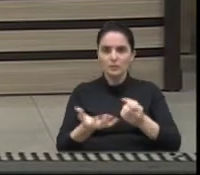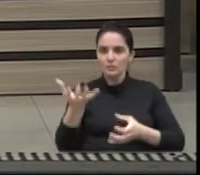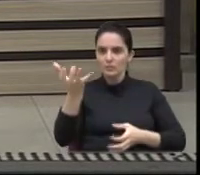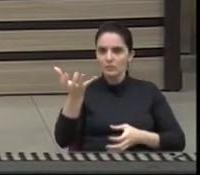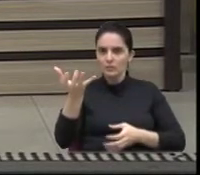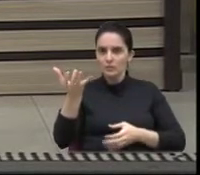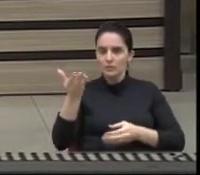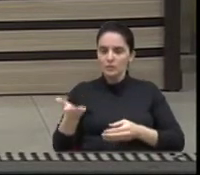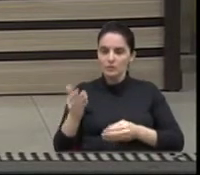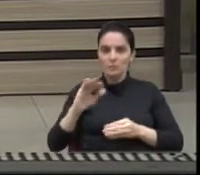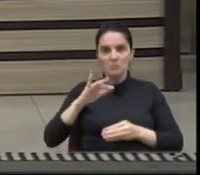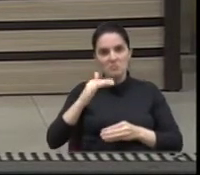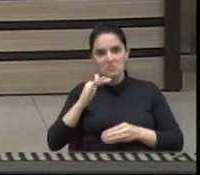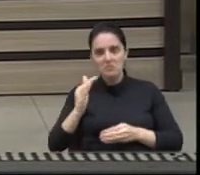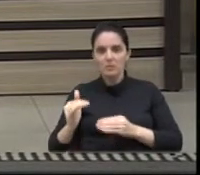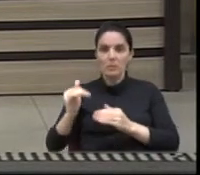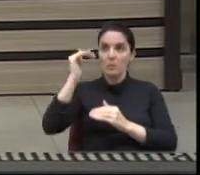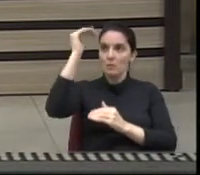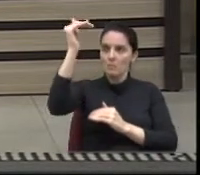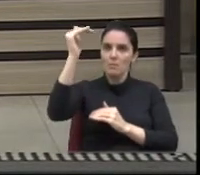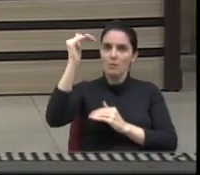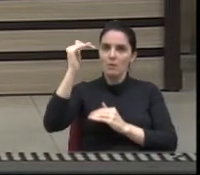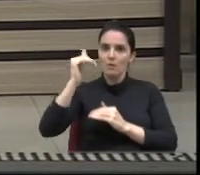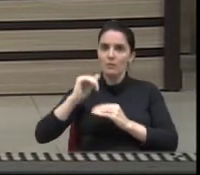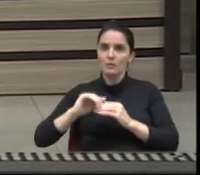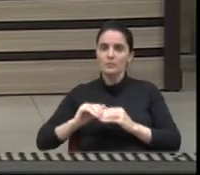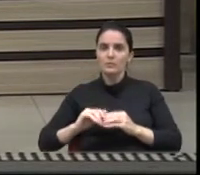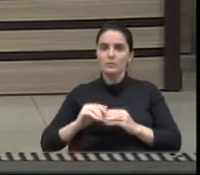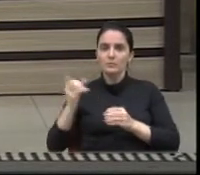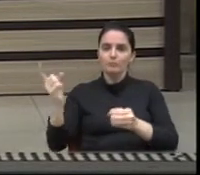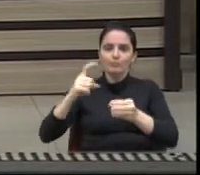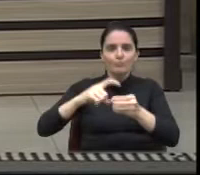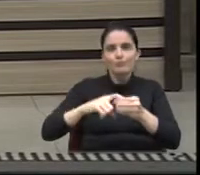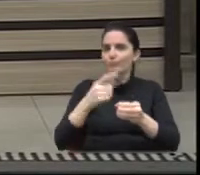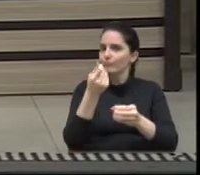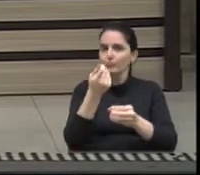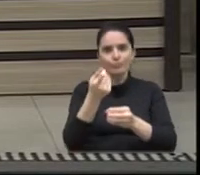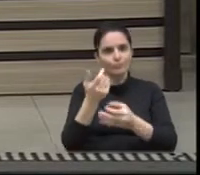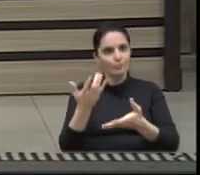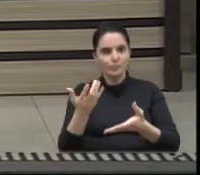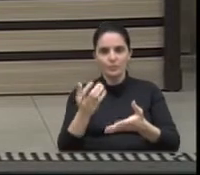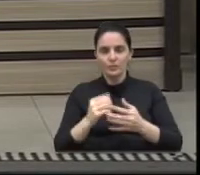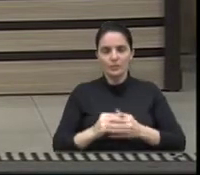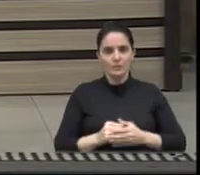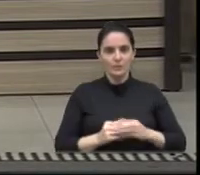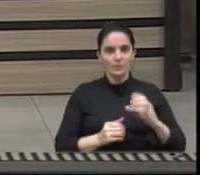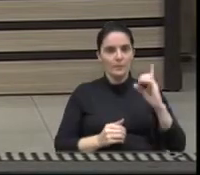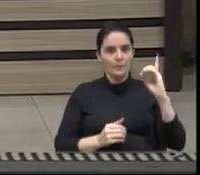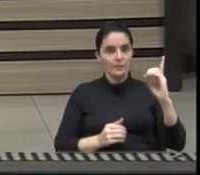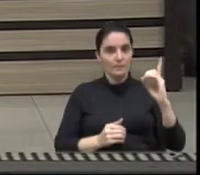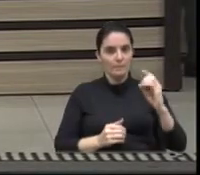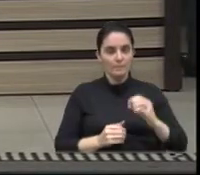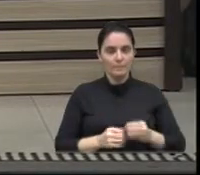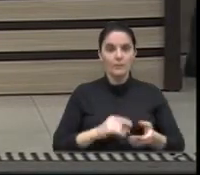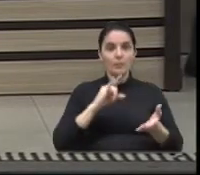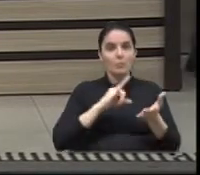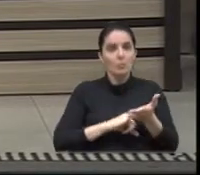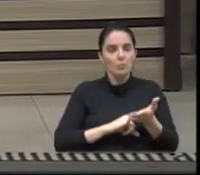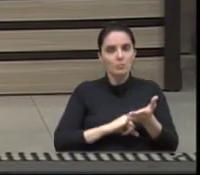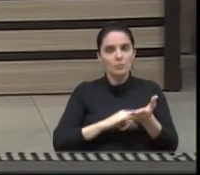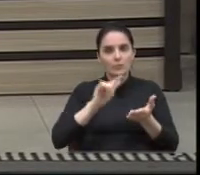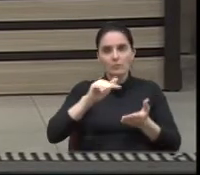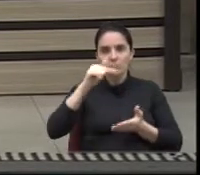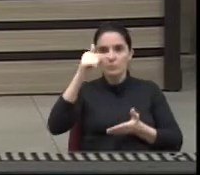alta complexidade, sem volta dos recursos ao PAB. D. Contratos com instituições prestadoras